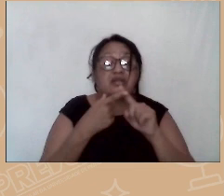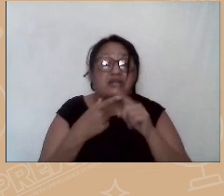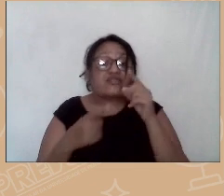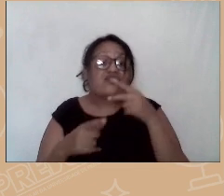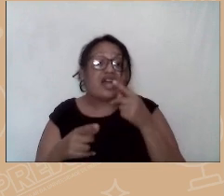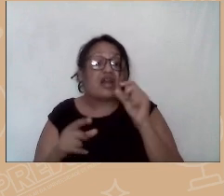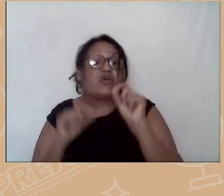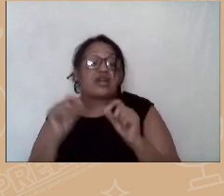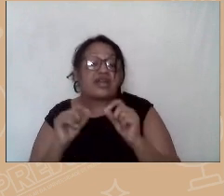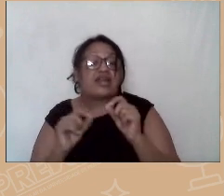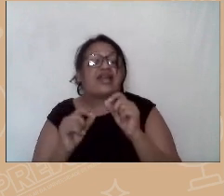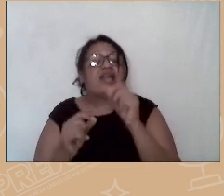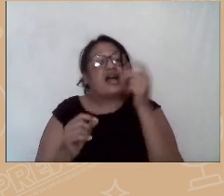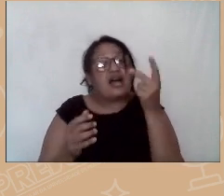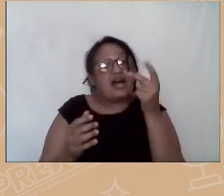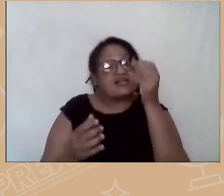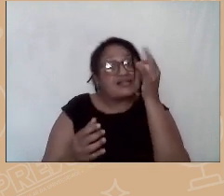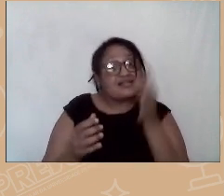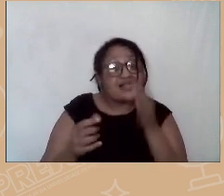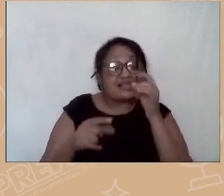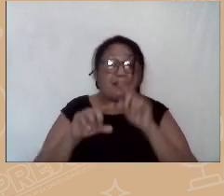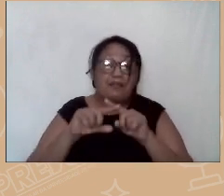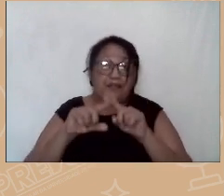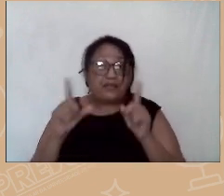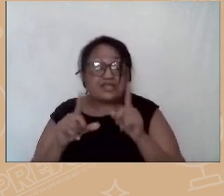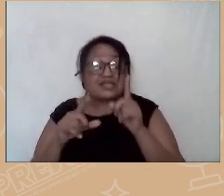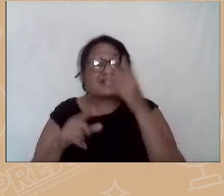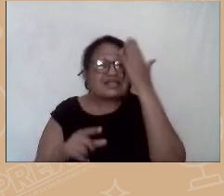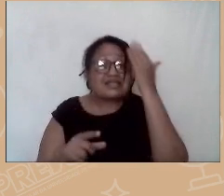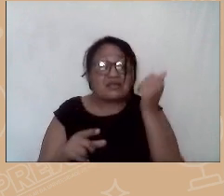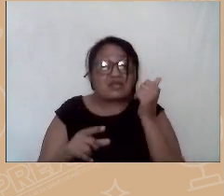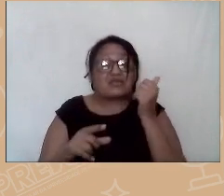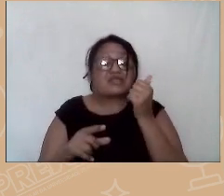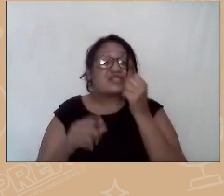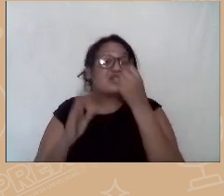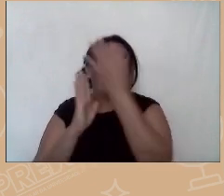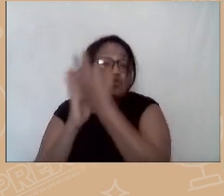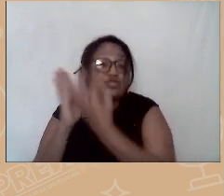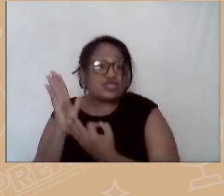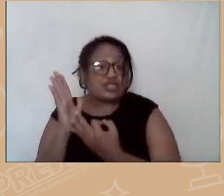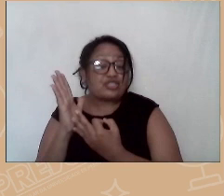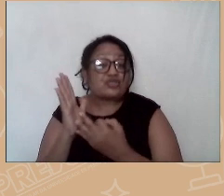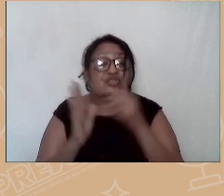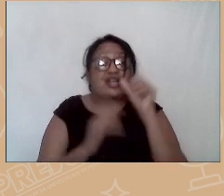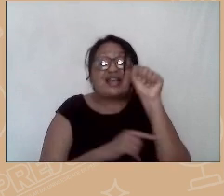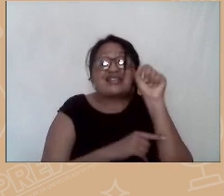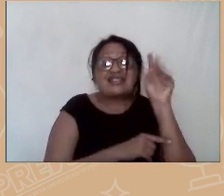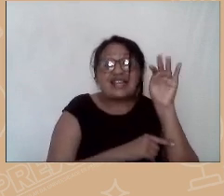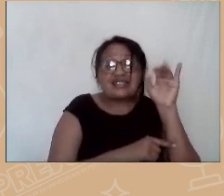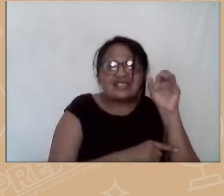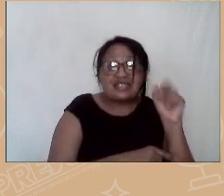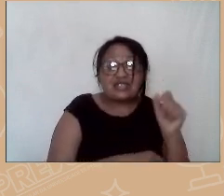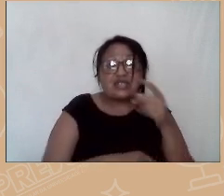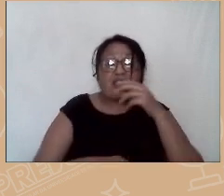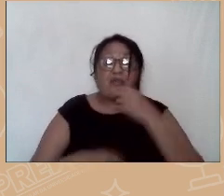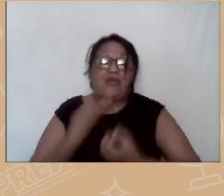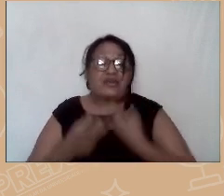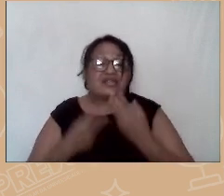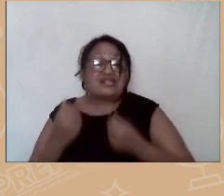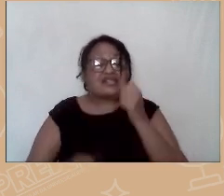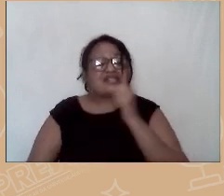como nós sabemos os textos satíricos e as poesias lírico amorosas eram abundantes no